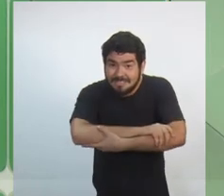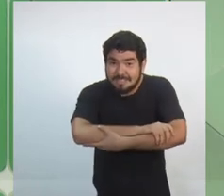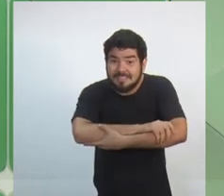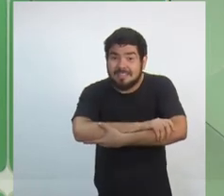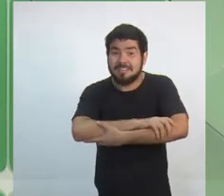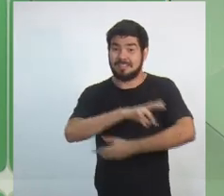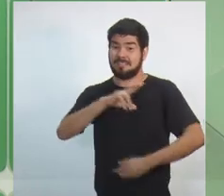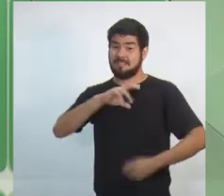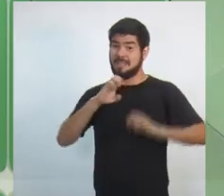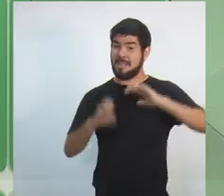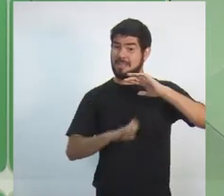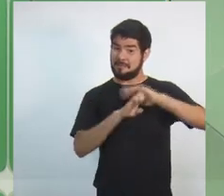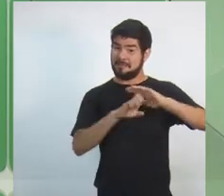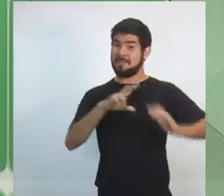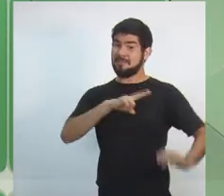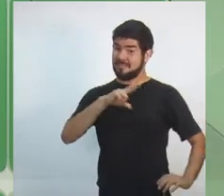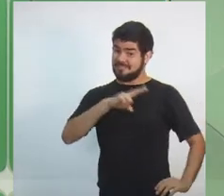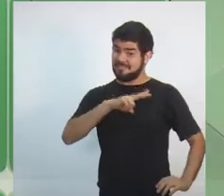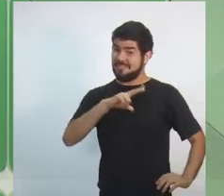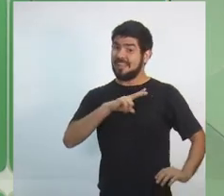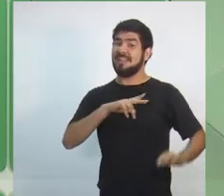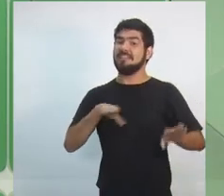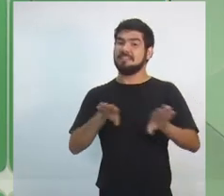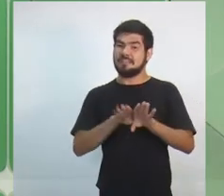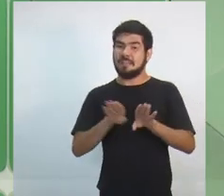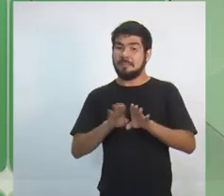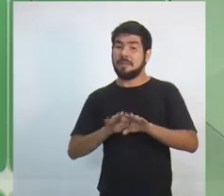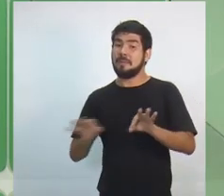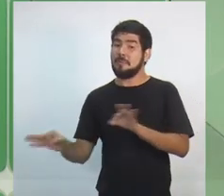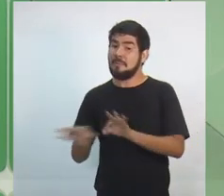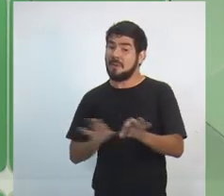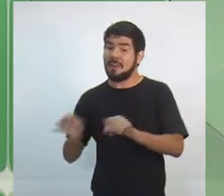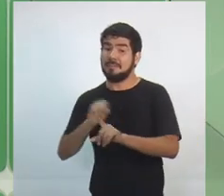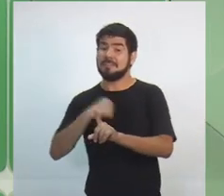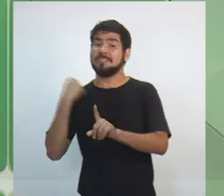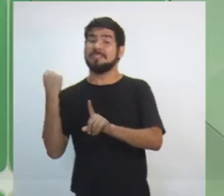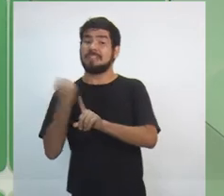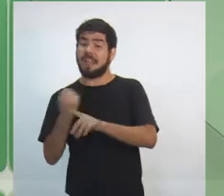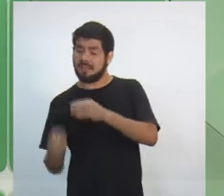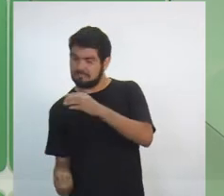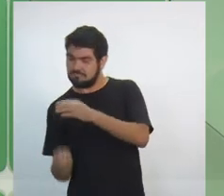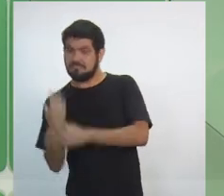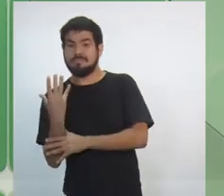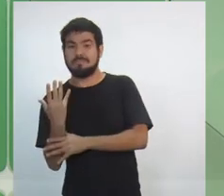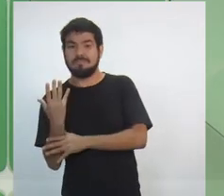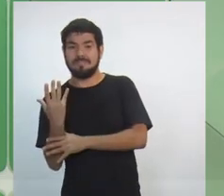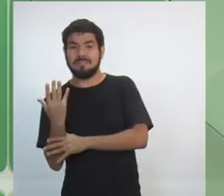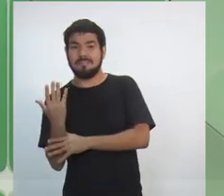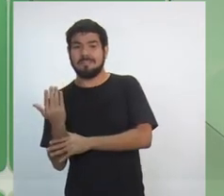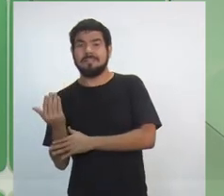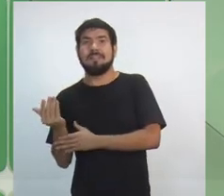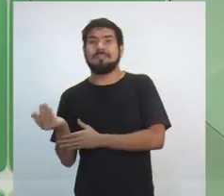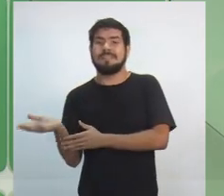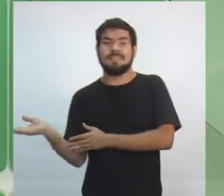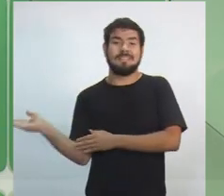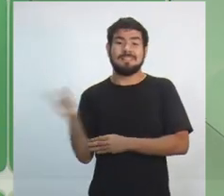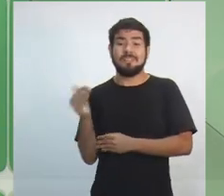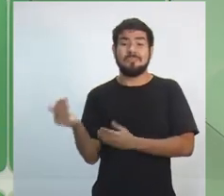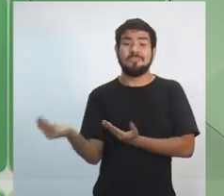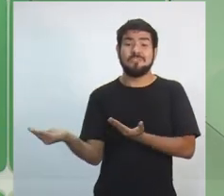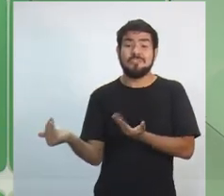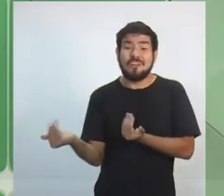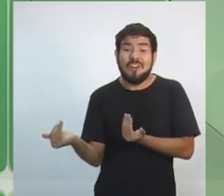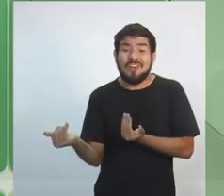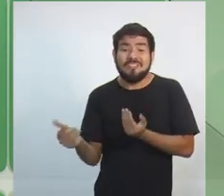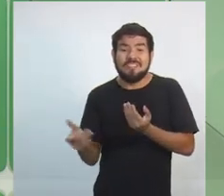ou com programas sociais que o governo vai implantar para trazer o jovem que está terminando a